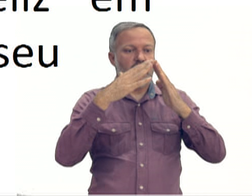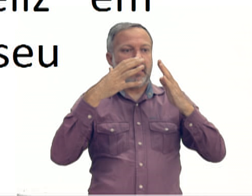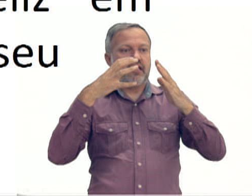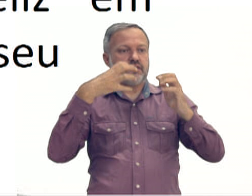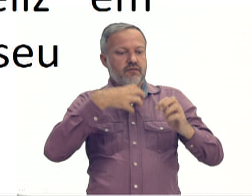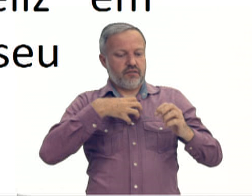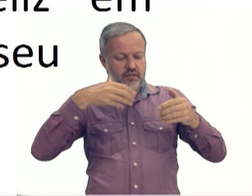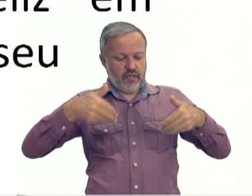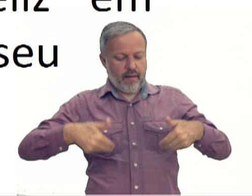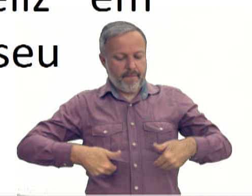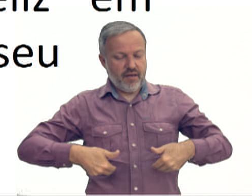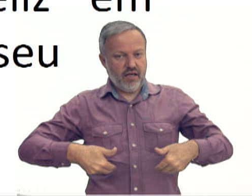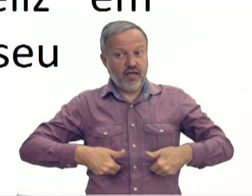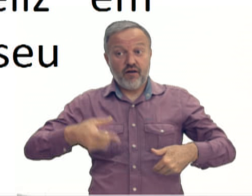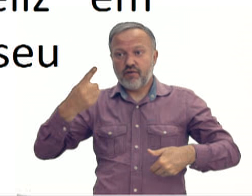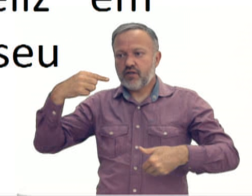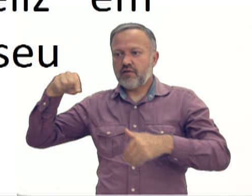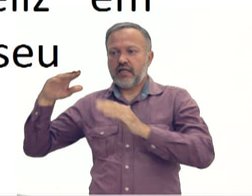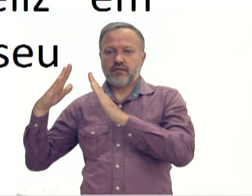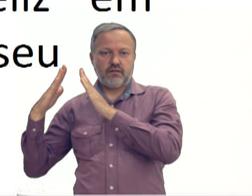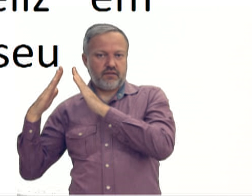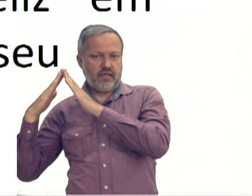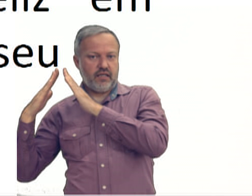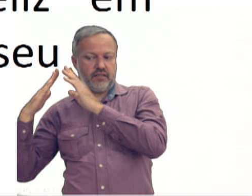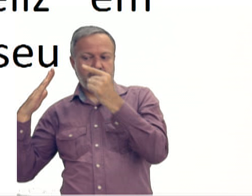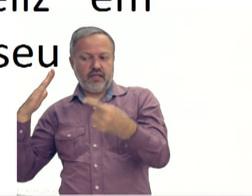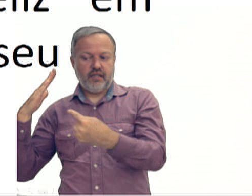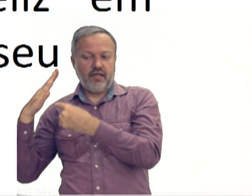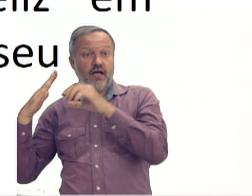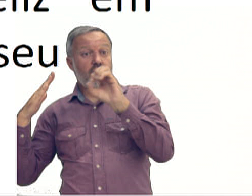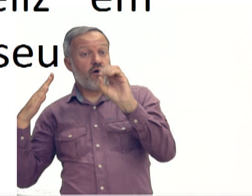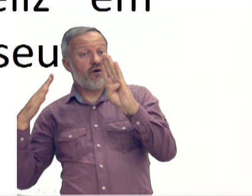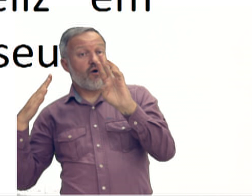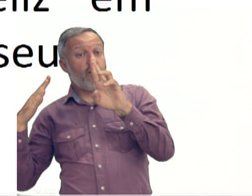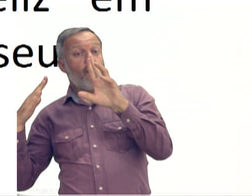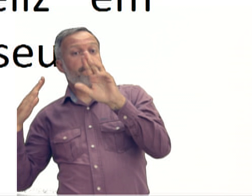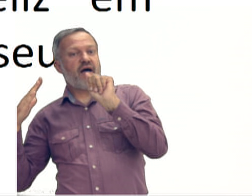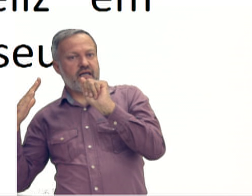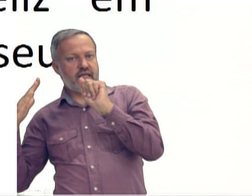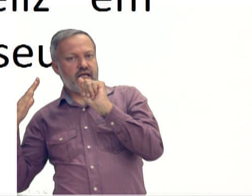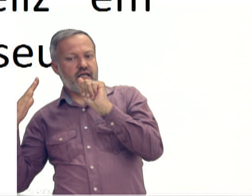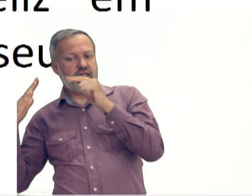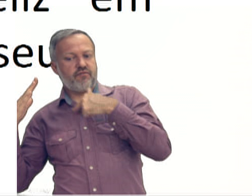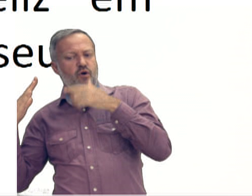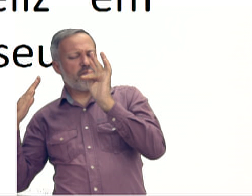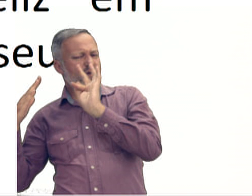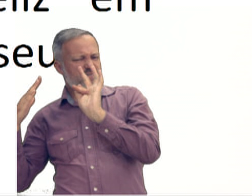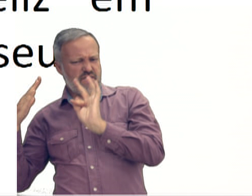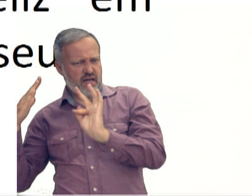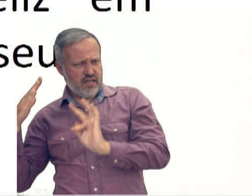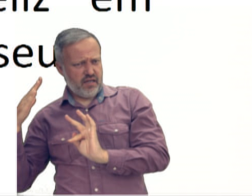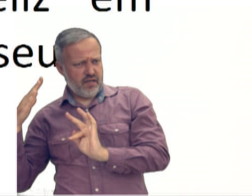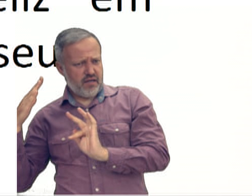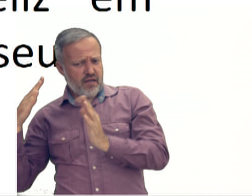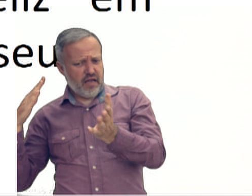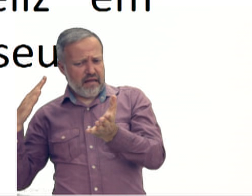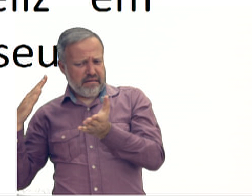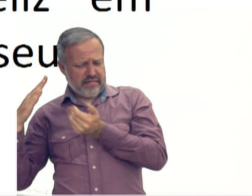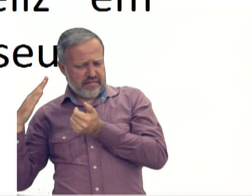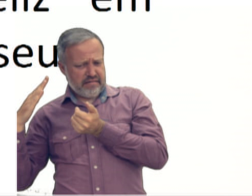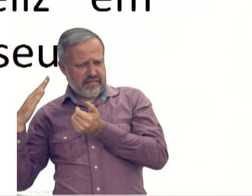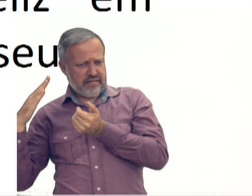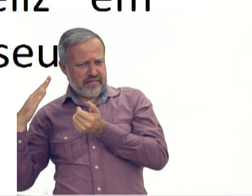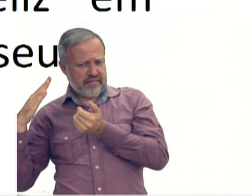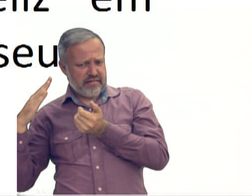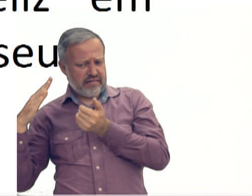ir à casa de Obará para comer alguma coisa. Obará ficou muito feliz em receber os 15